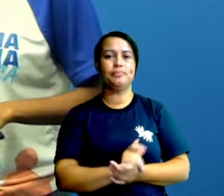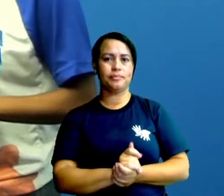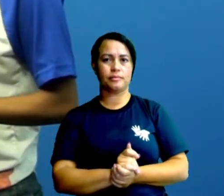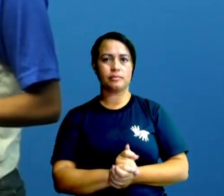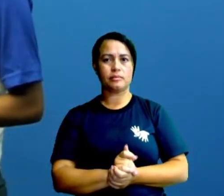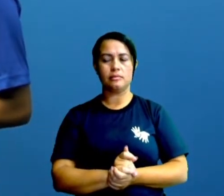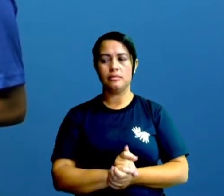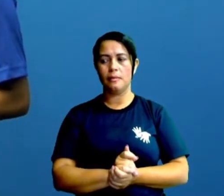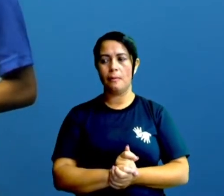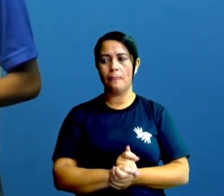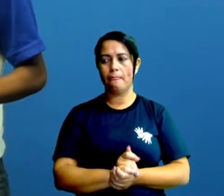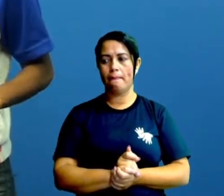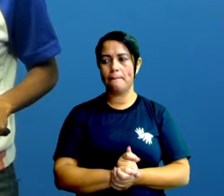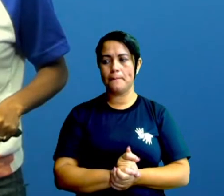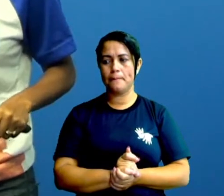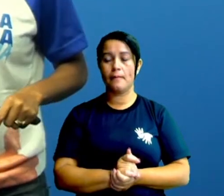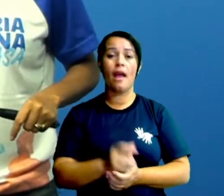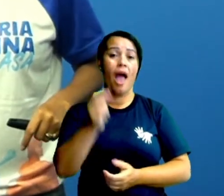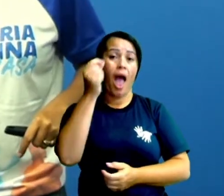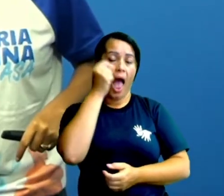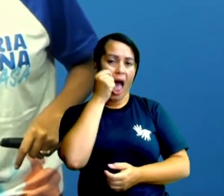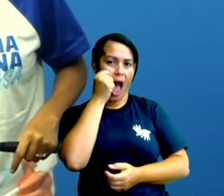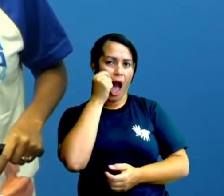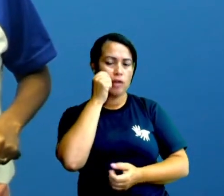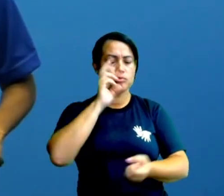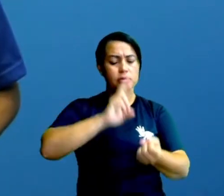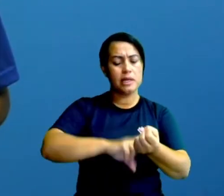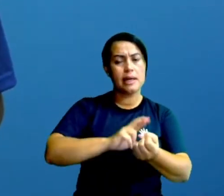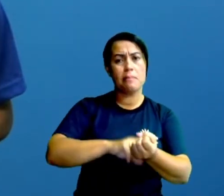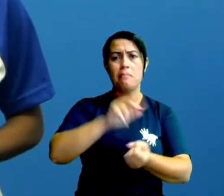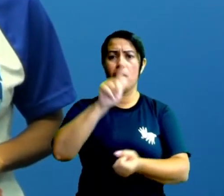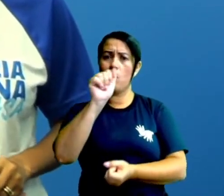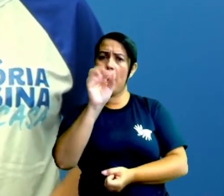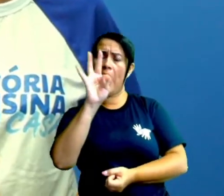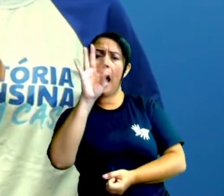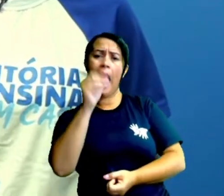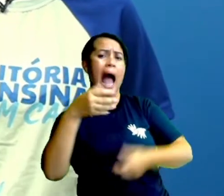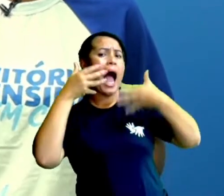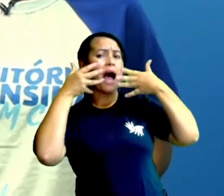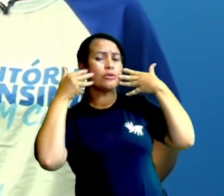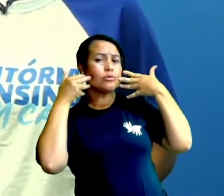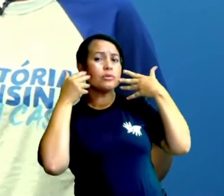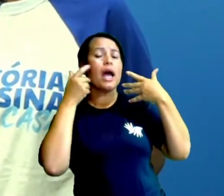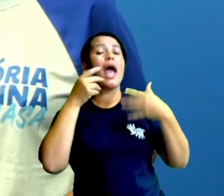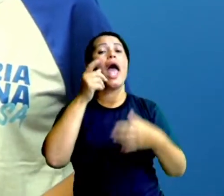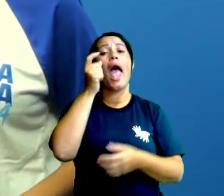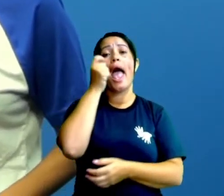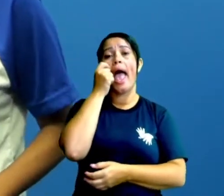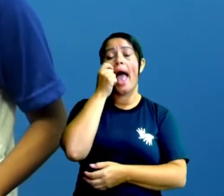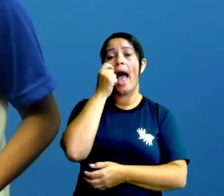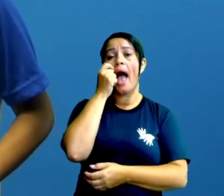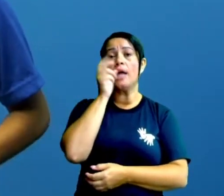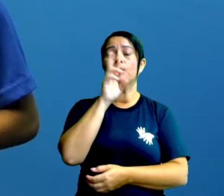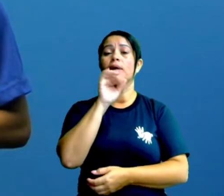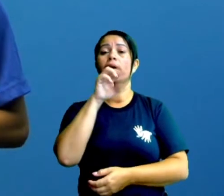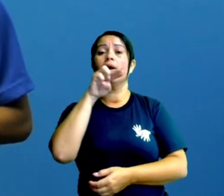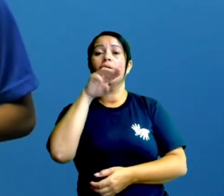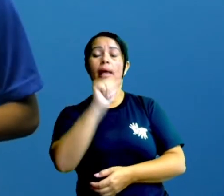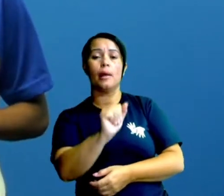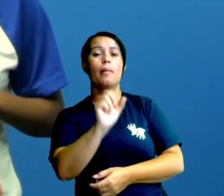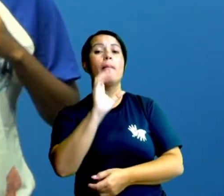por exemplo é rato que rima com gato aí eu vou dizer é rato que rima com